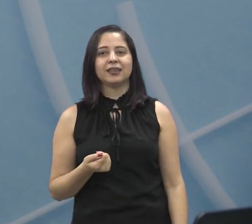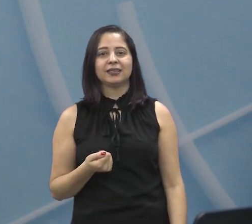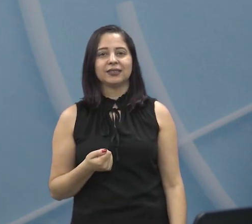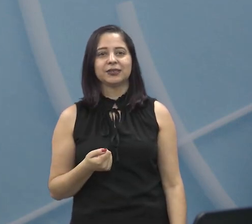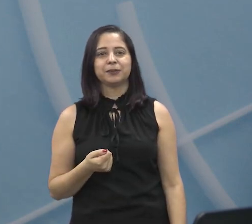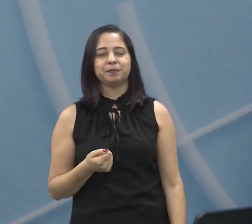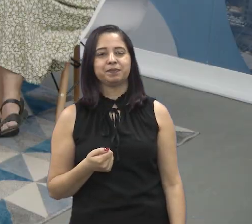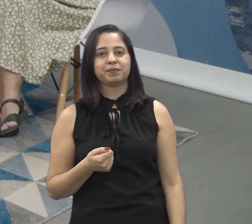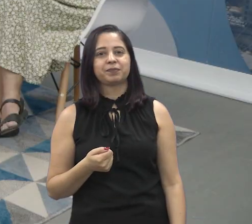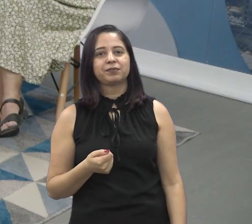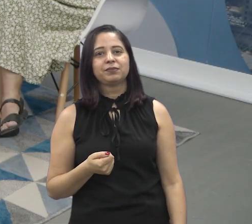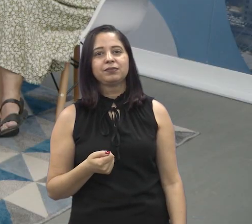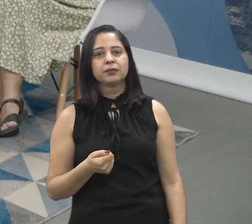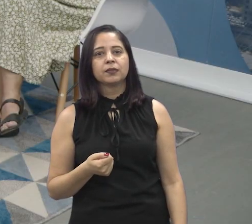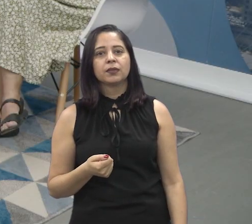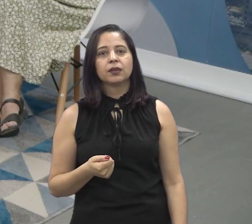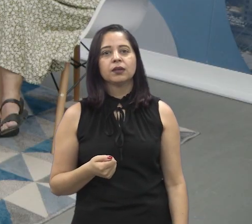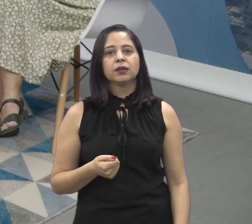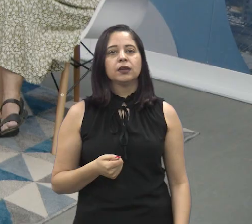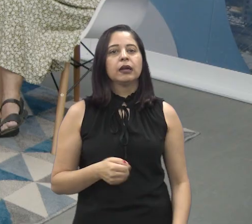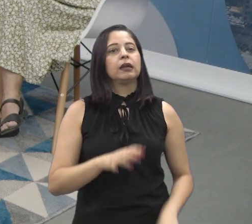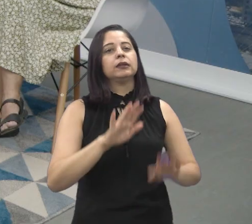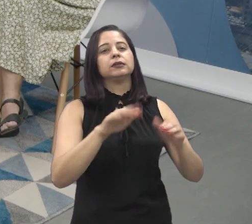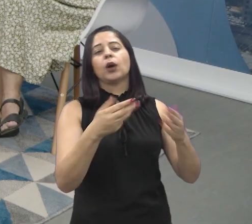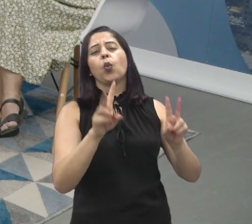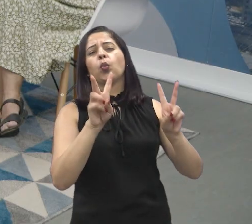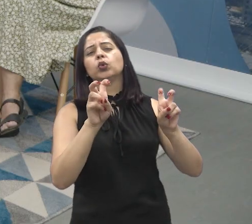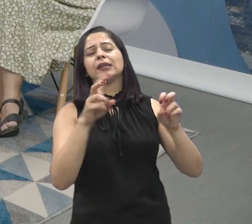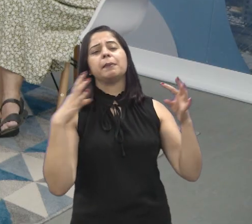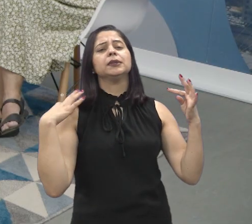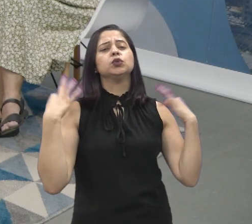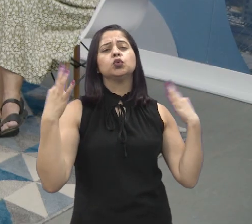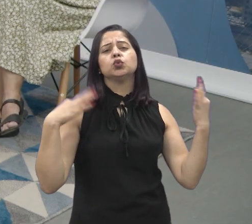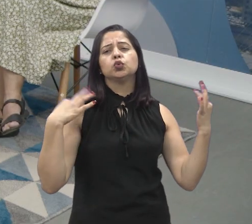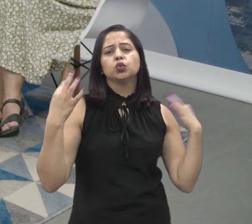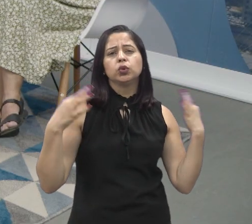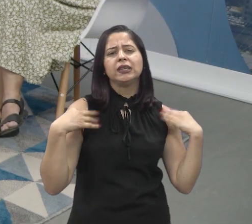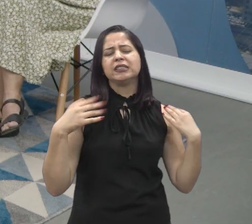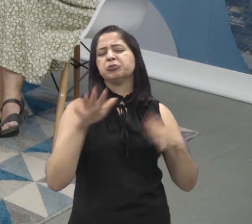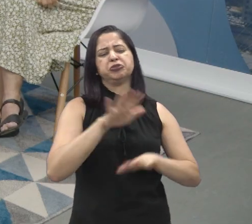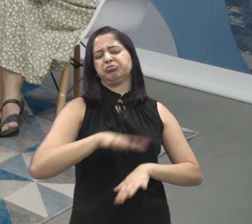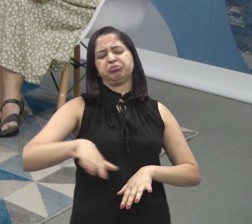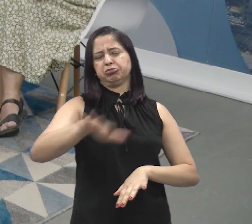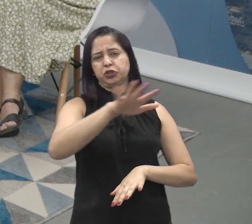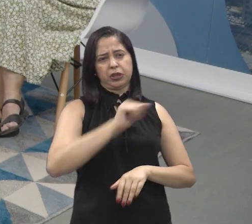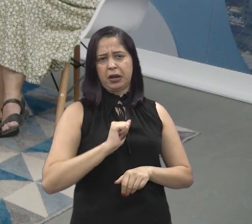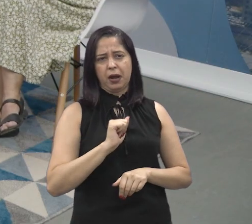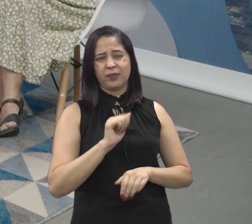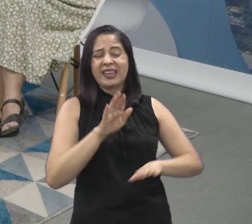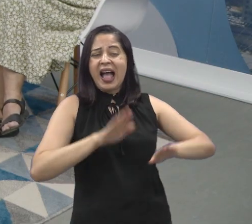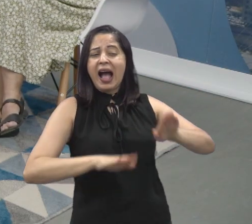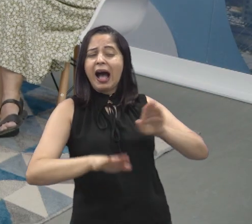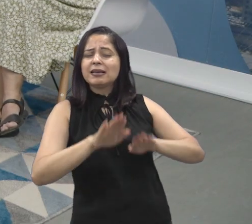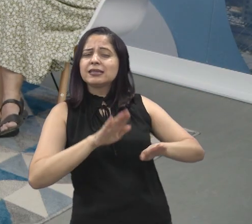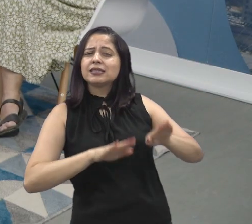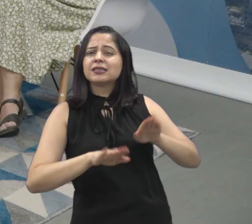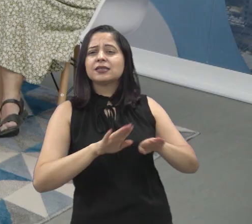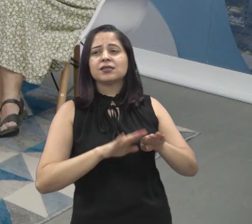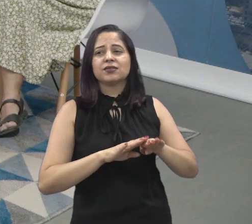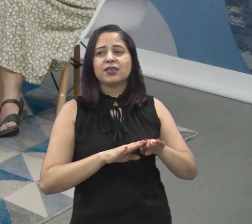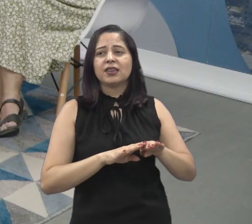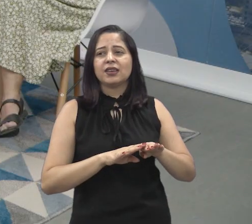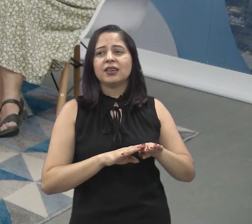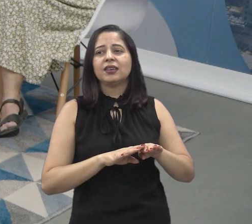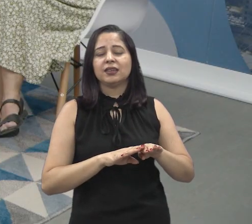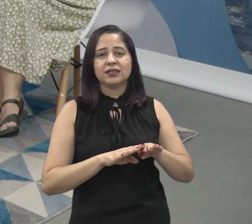ir para o próximo bloco, quando a gente fala de turismo, de uma maneira geral, muitas vezes ele acaba não sendo